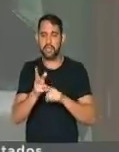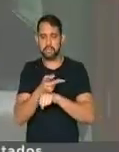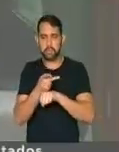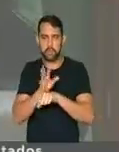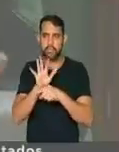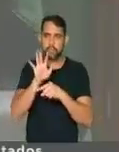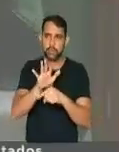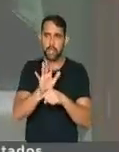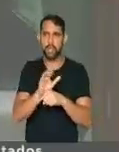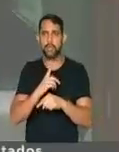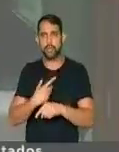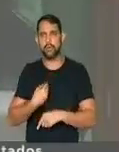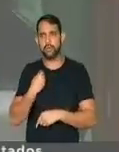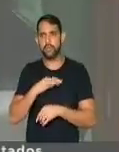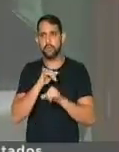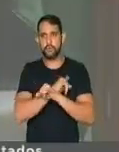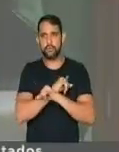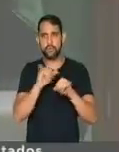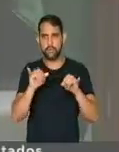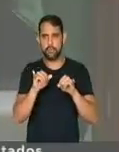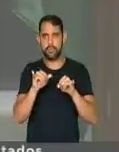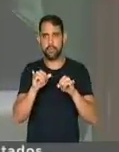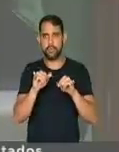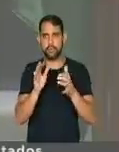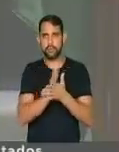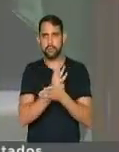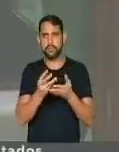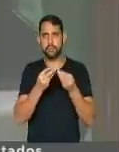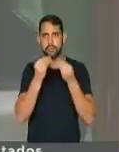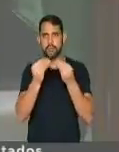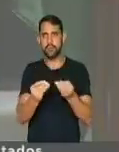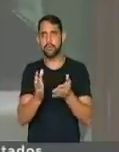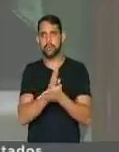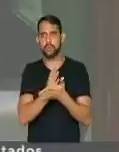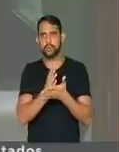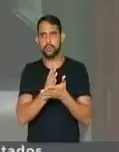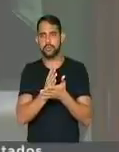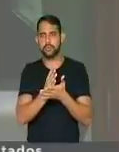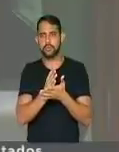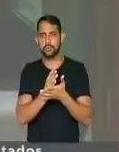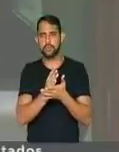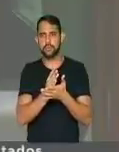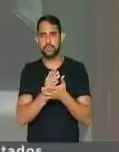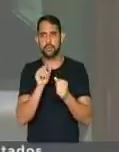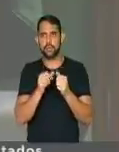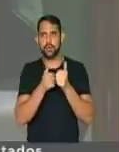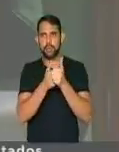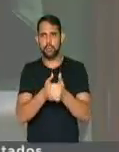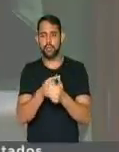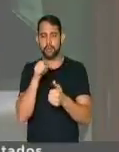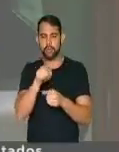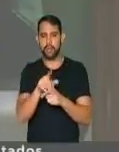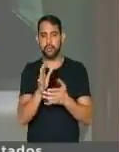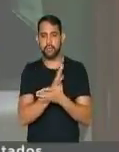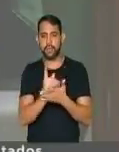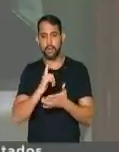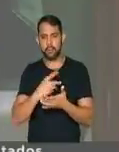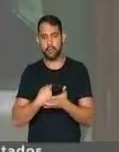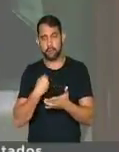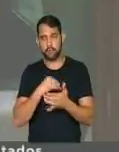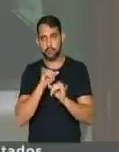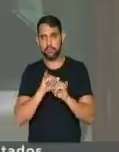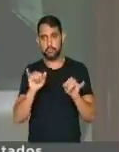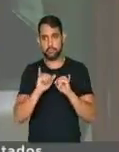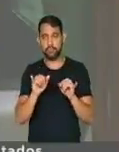procurado fazer está inclusive no pronunciamento que eu entreguei aqui. Eu peço a Vossa Excelência que faça o encaminhamento dele para que haja